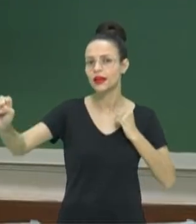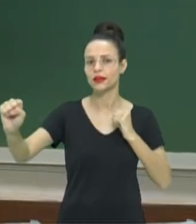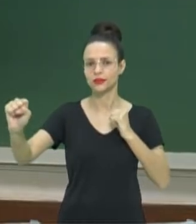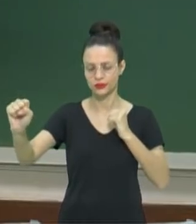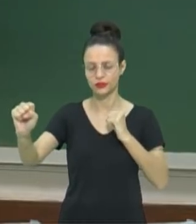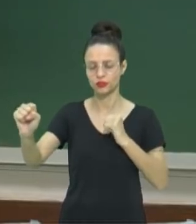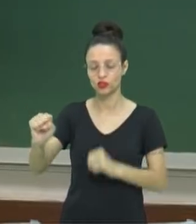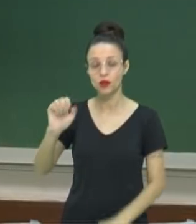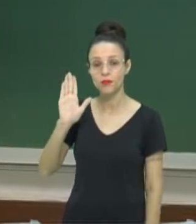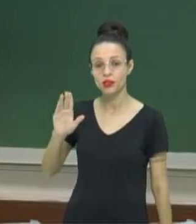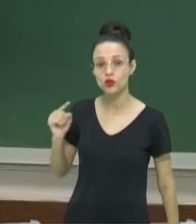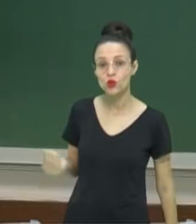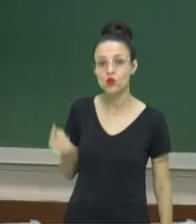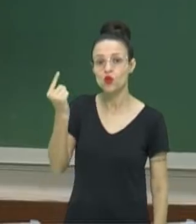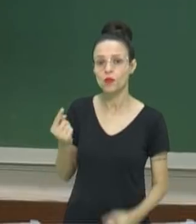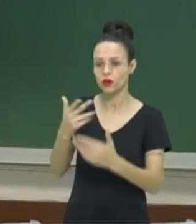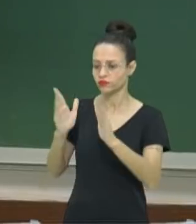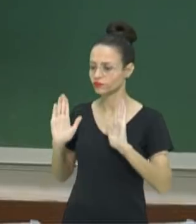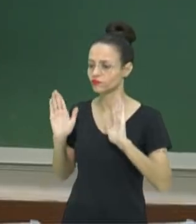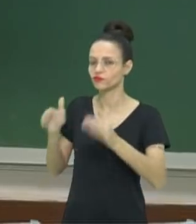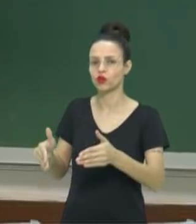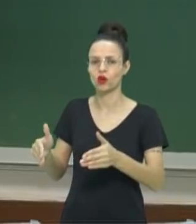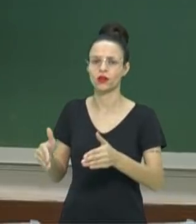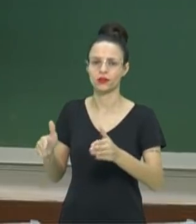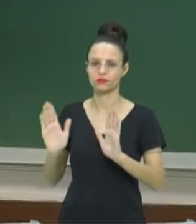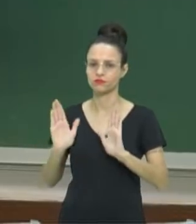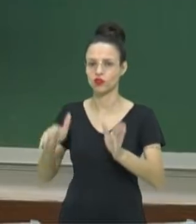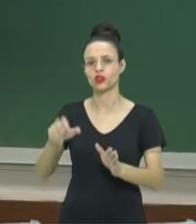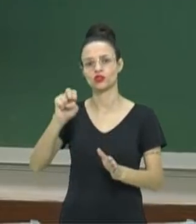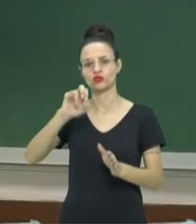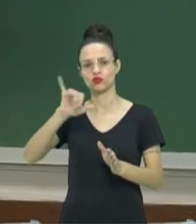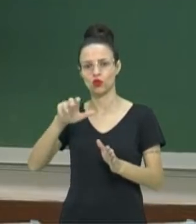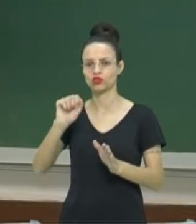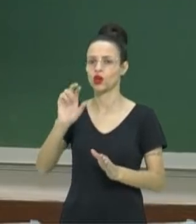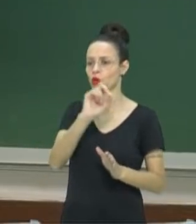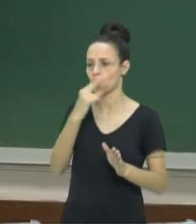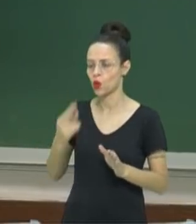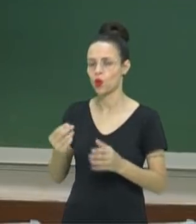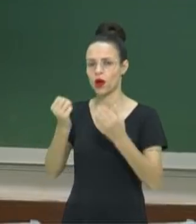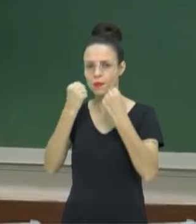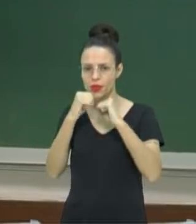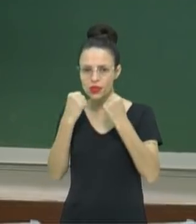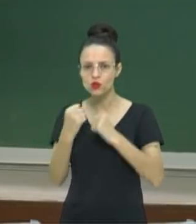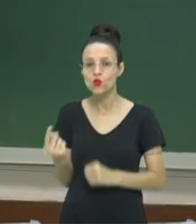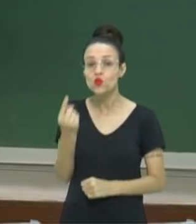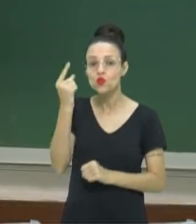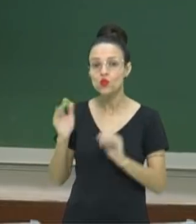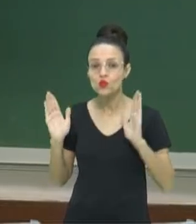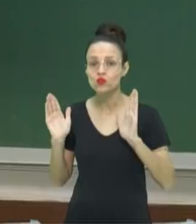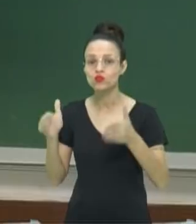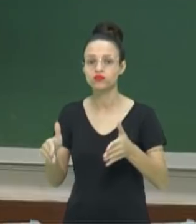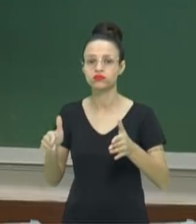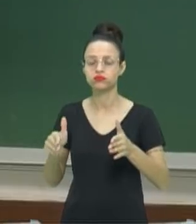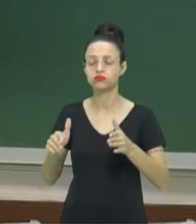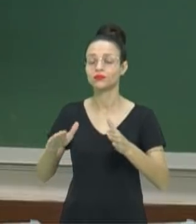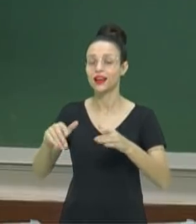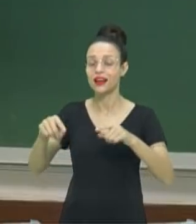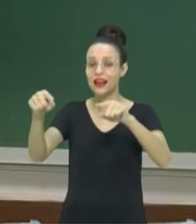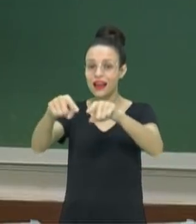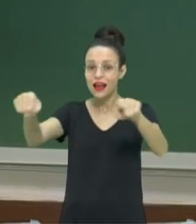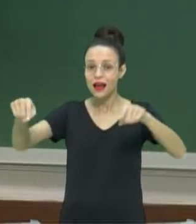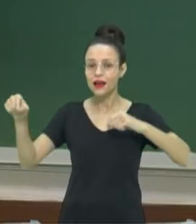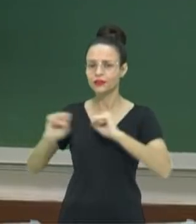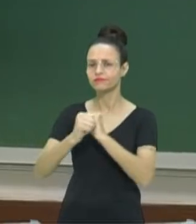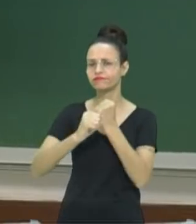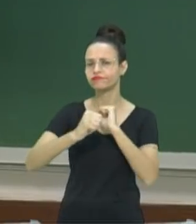tenho uma produção ali, ou é de soja, ou é de milho, ou é de cana-de-açúcar. E as áreas são